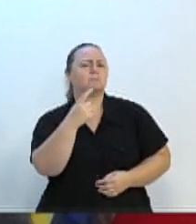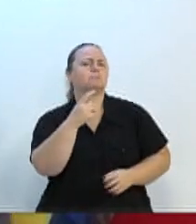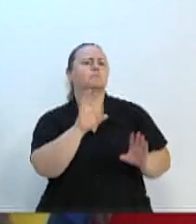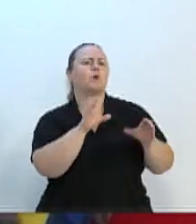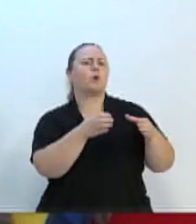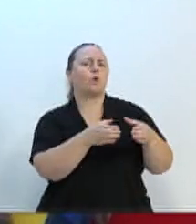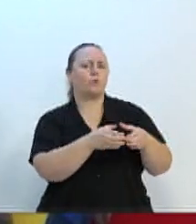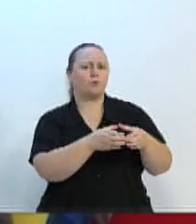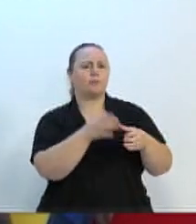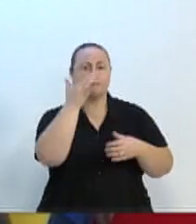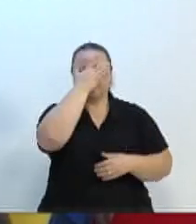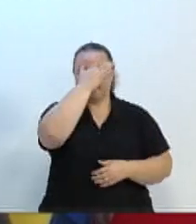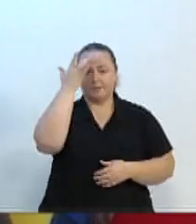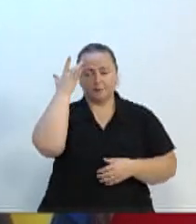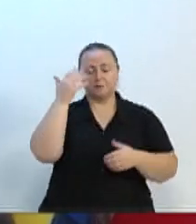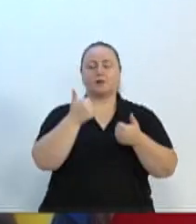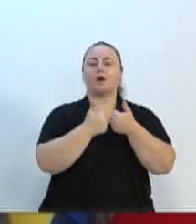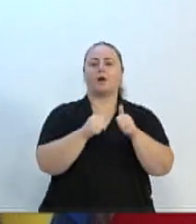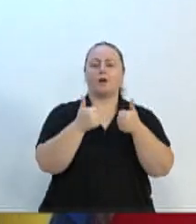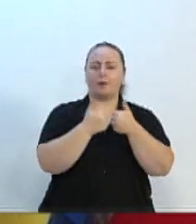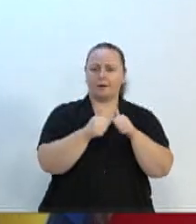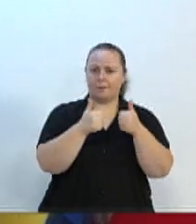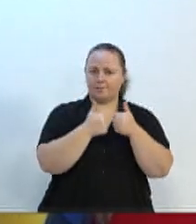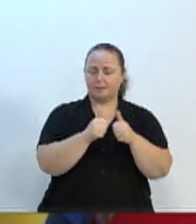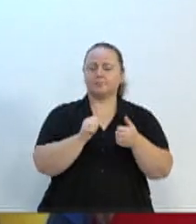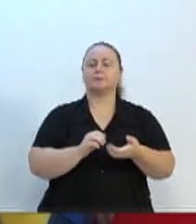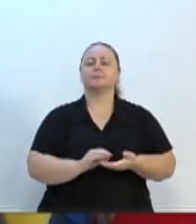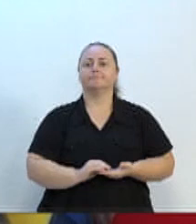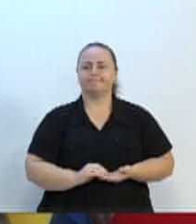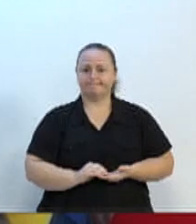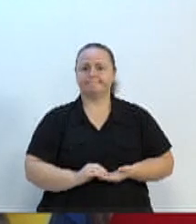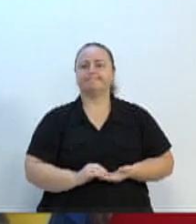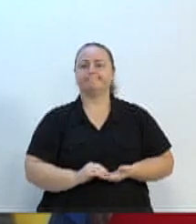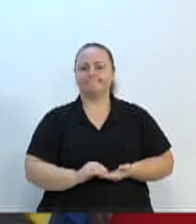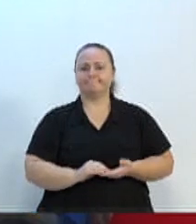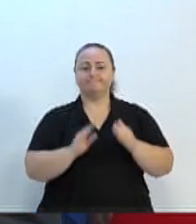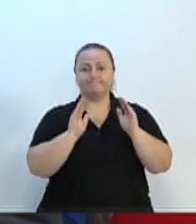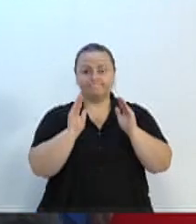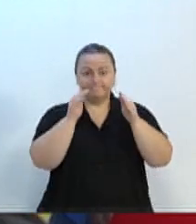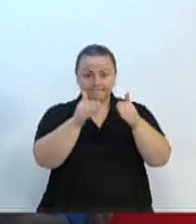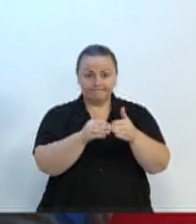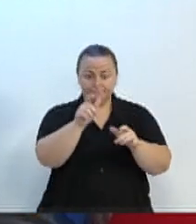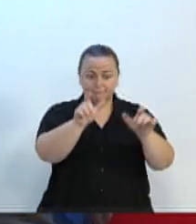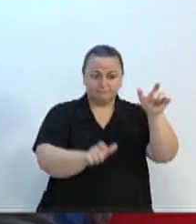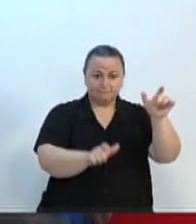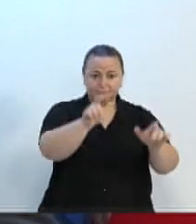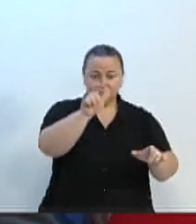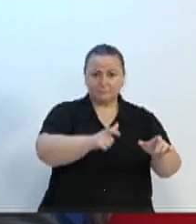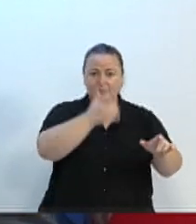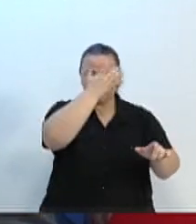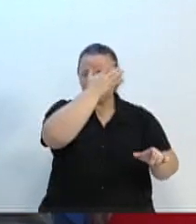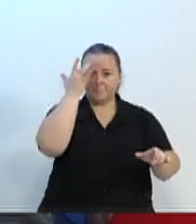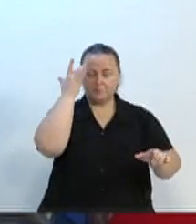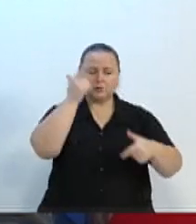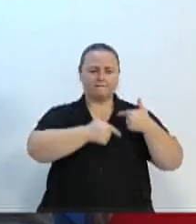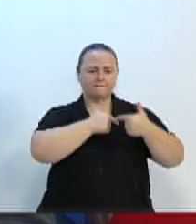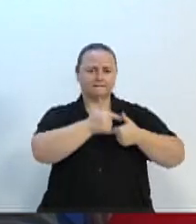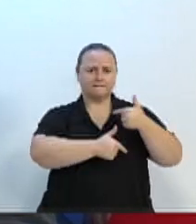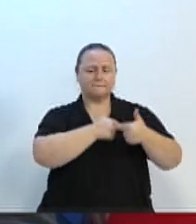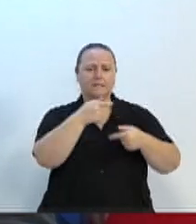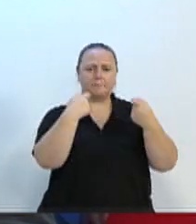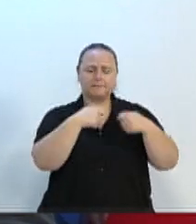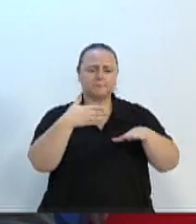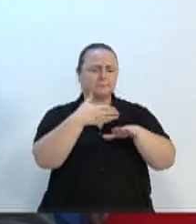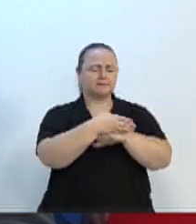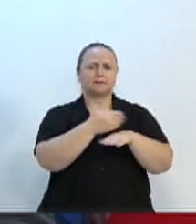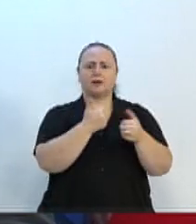o usuário do transporte coletivo de Blumenau, especificamente o trabalhador. É que